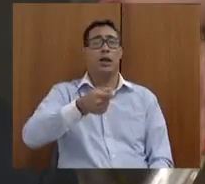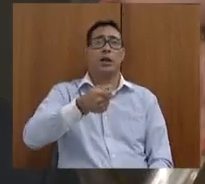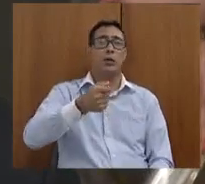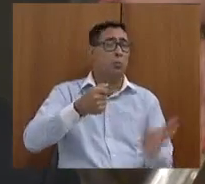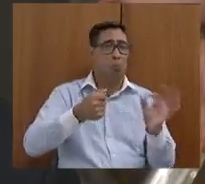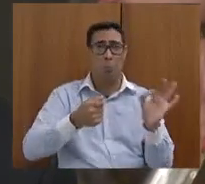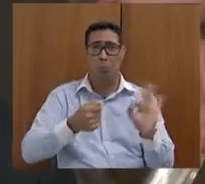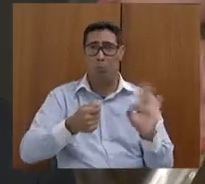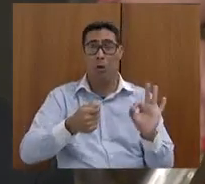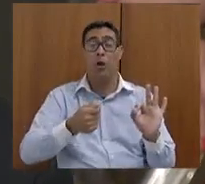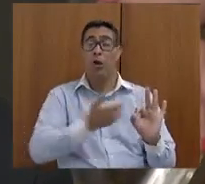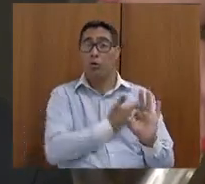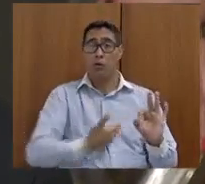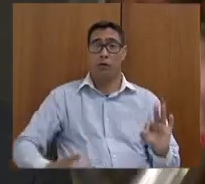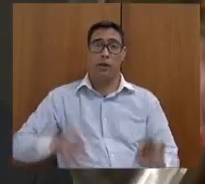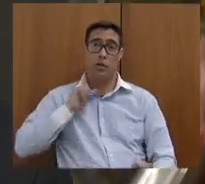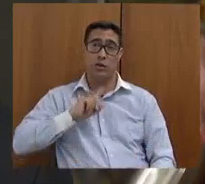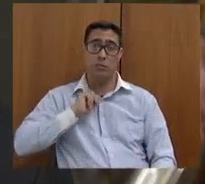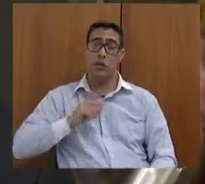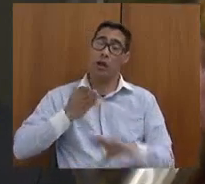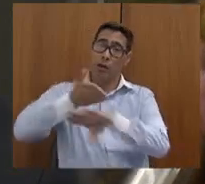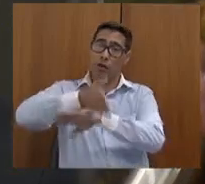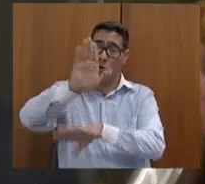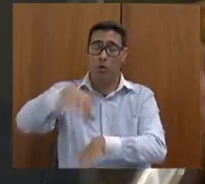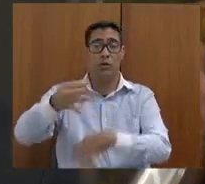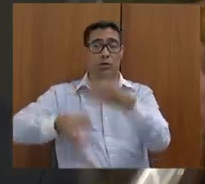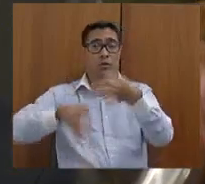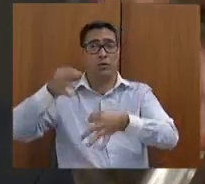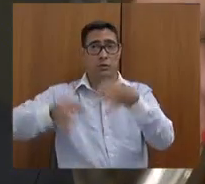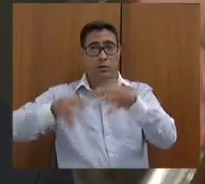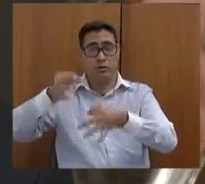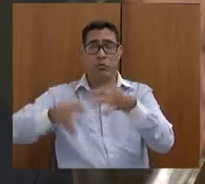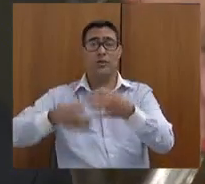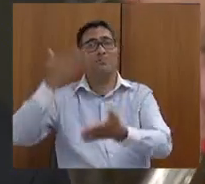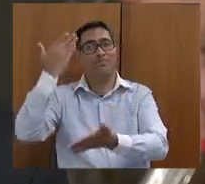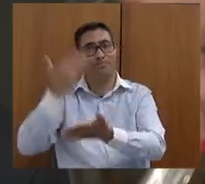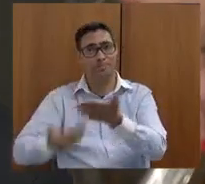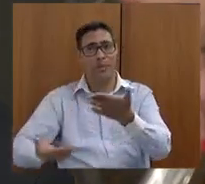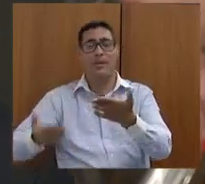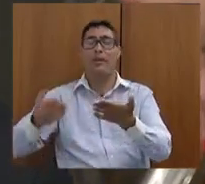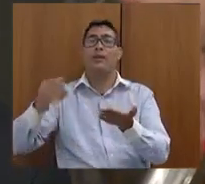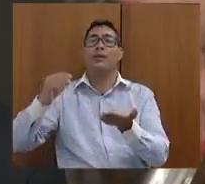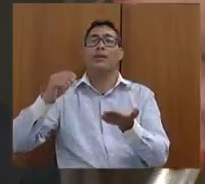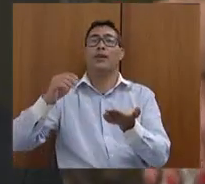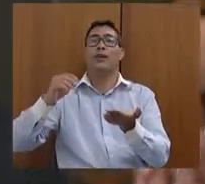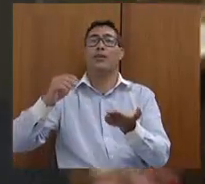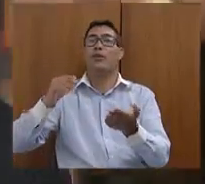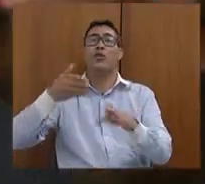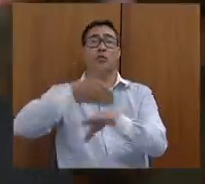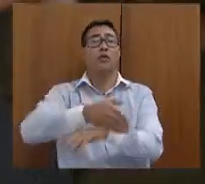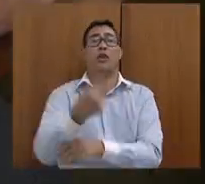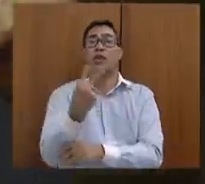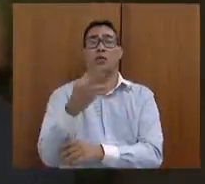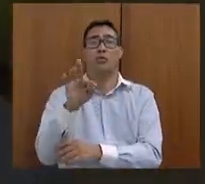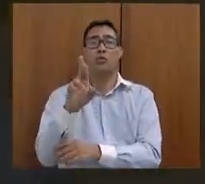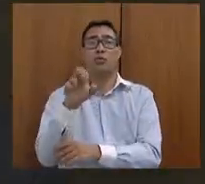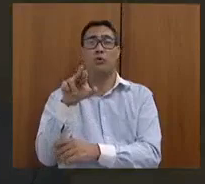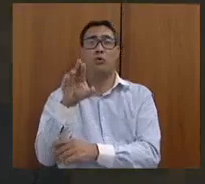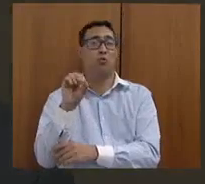a época teve que entrar na justiça perdeu as eleições nem segundo turno foi verdade